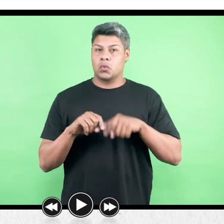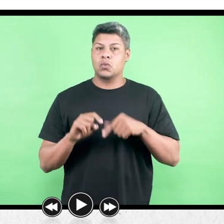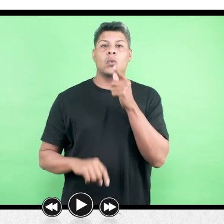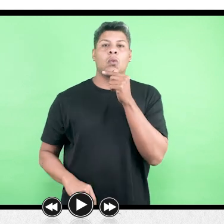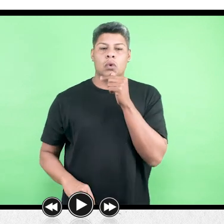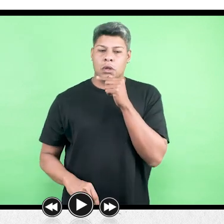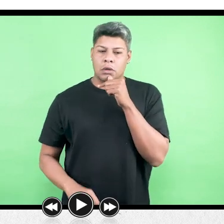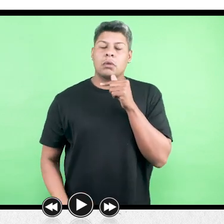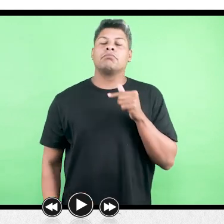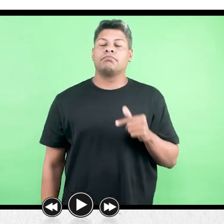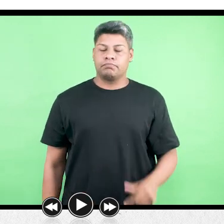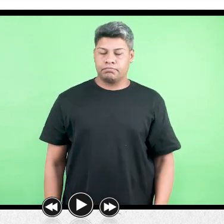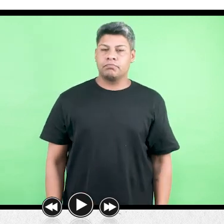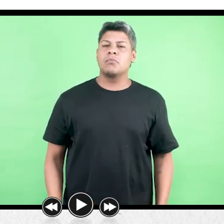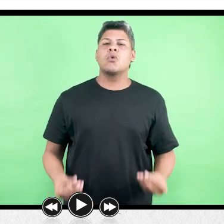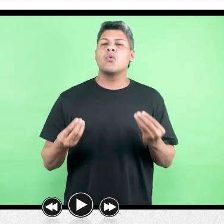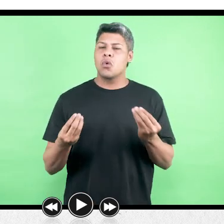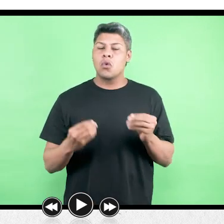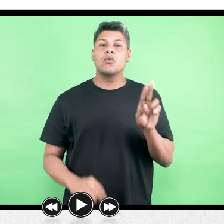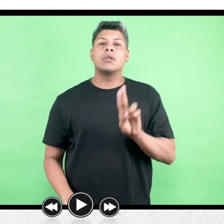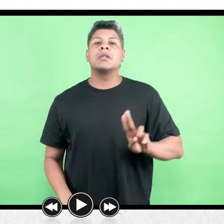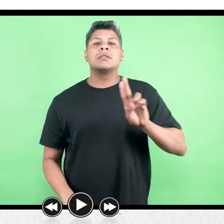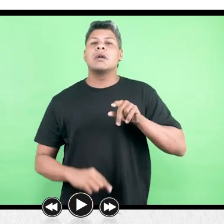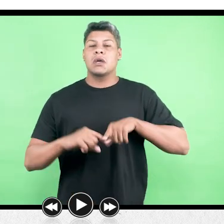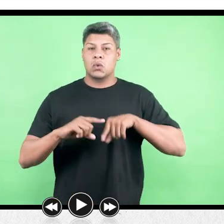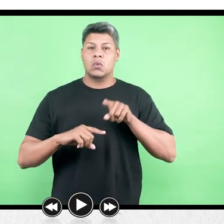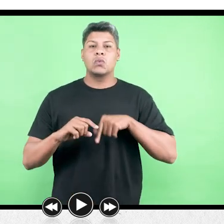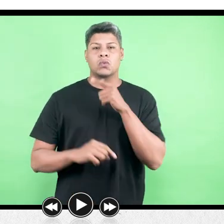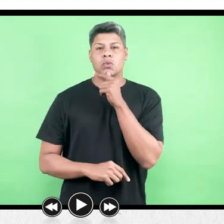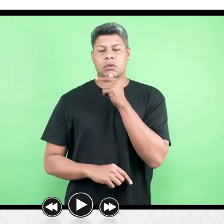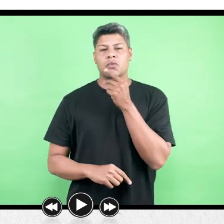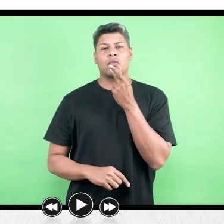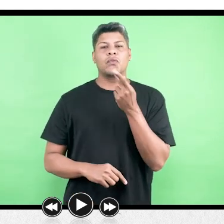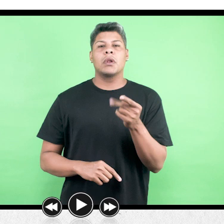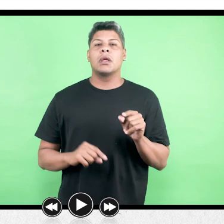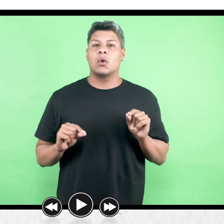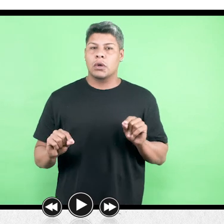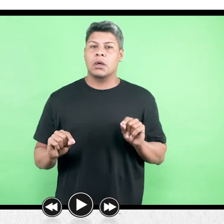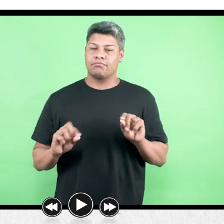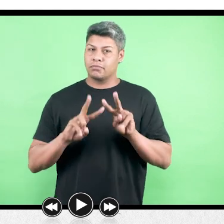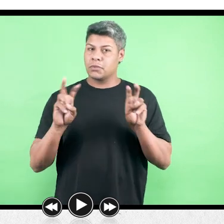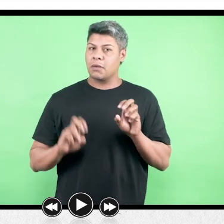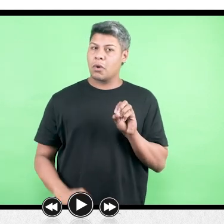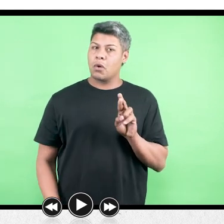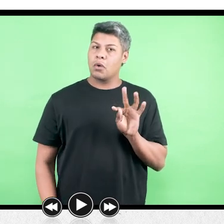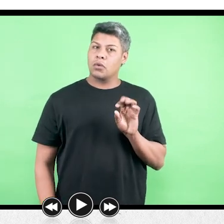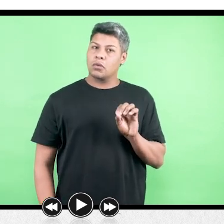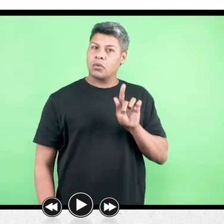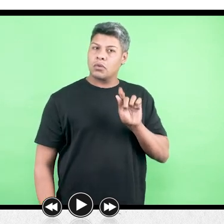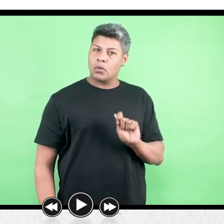no âmbito das normas de utilização dos recursos hídricos. A gente vai falar sobre, informar sobre outorga, cobrança e o sistema